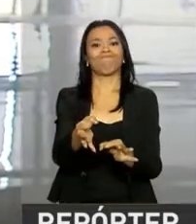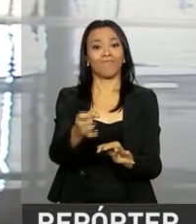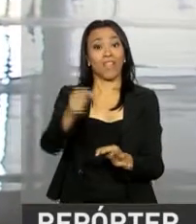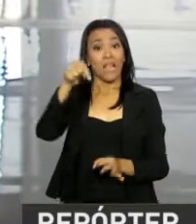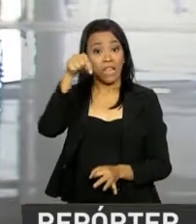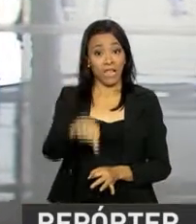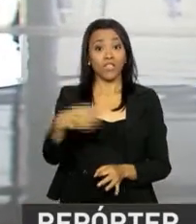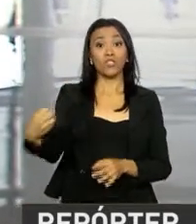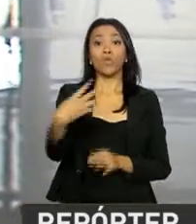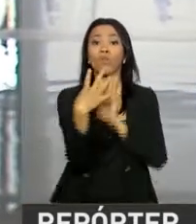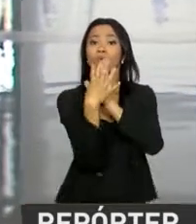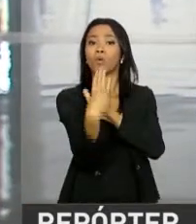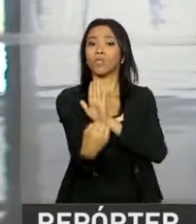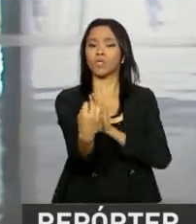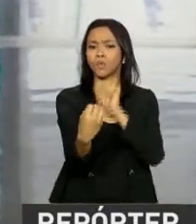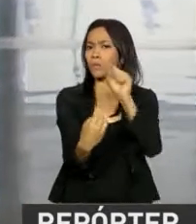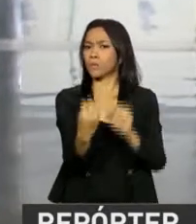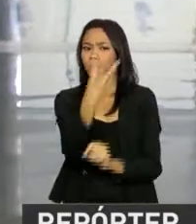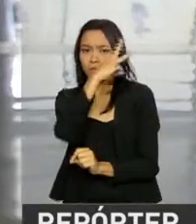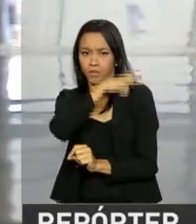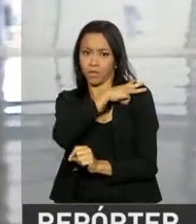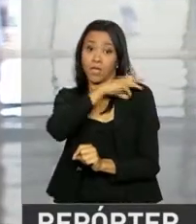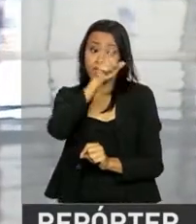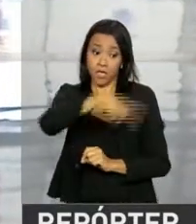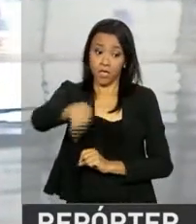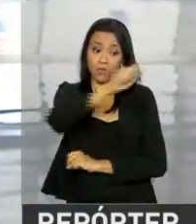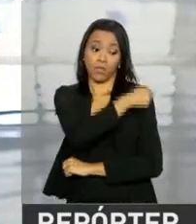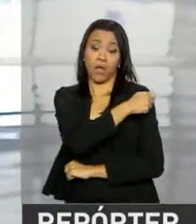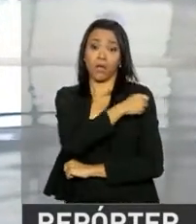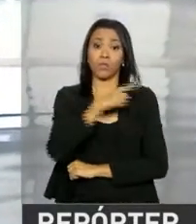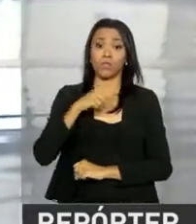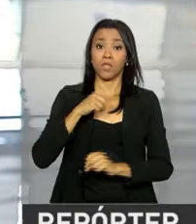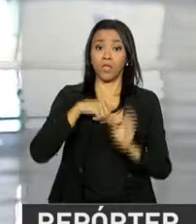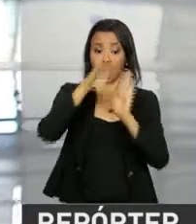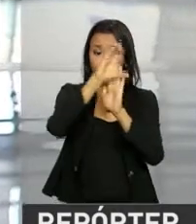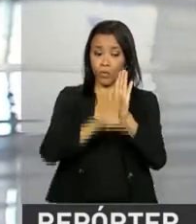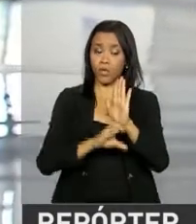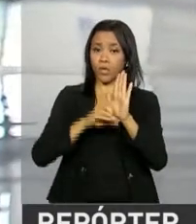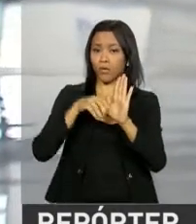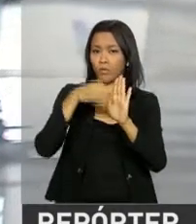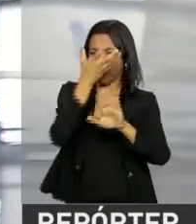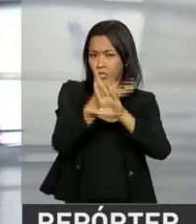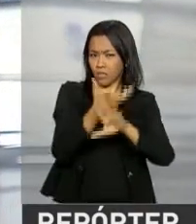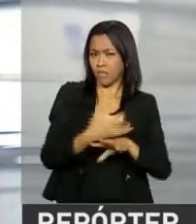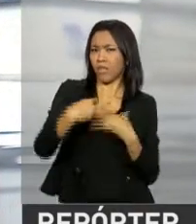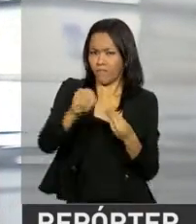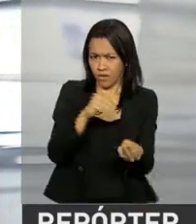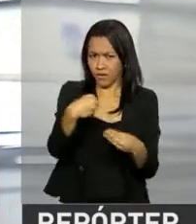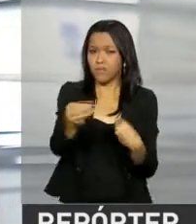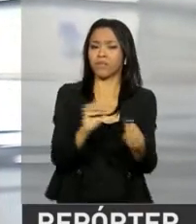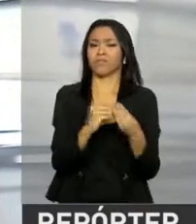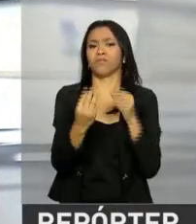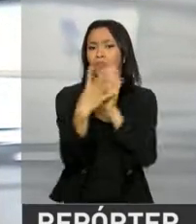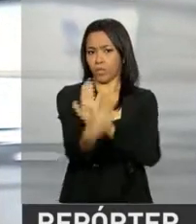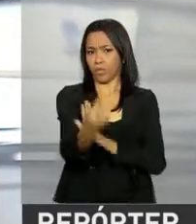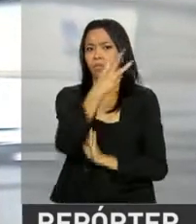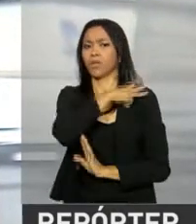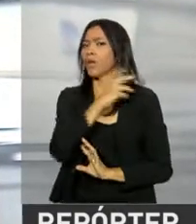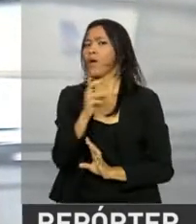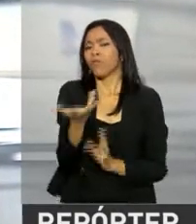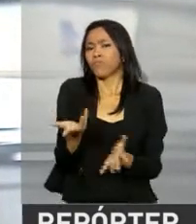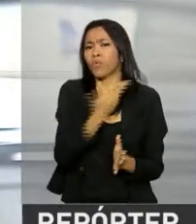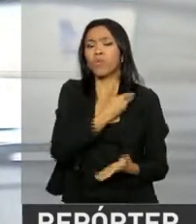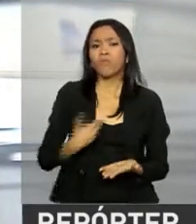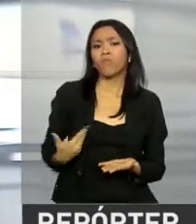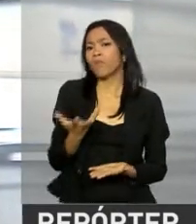nesse novo modelo a idéia é que os alunos tenham currículo flexível no ensino médio o que o governo que é o